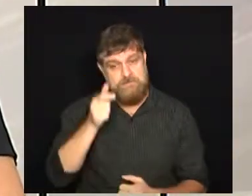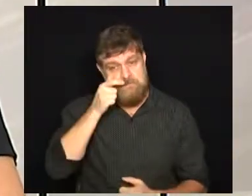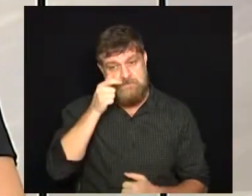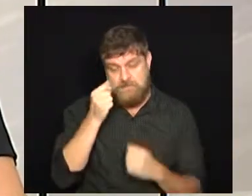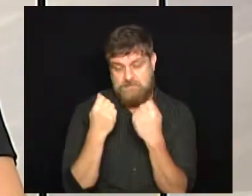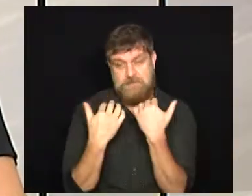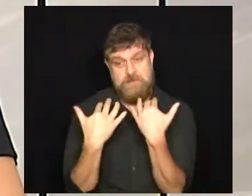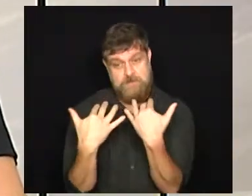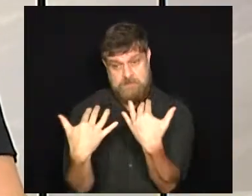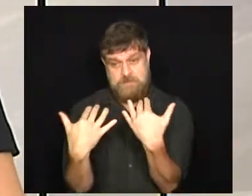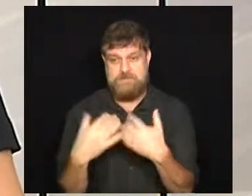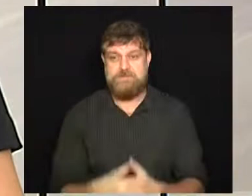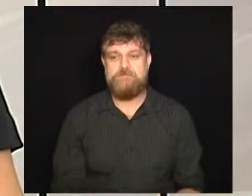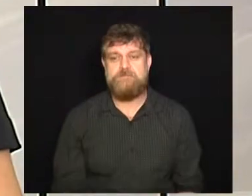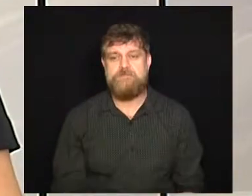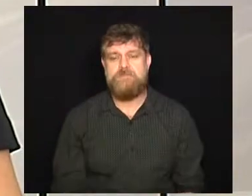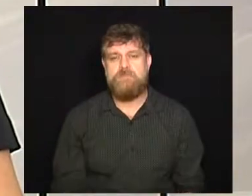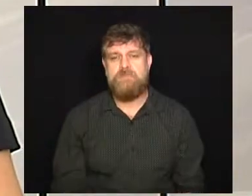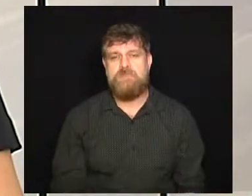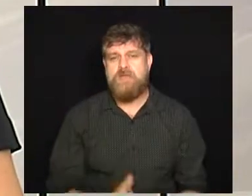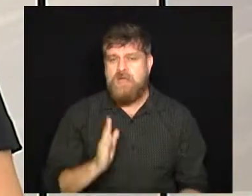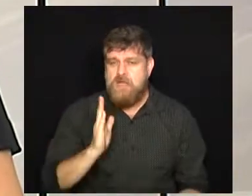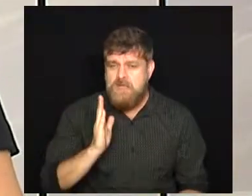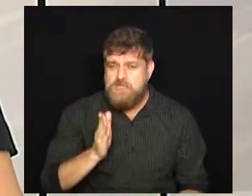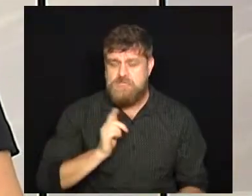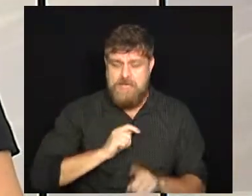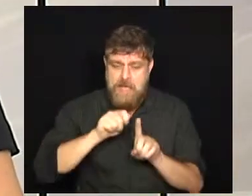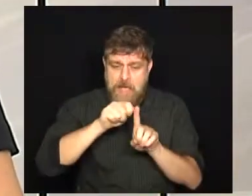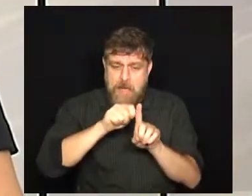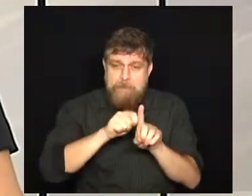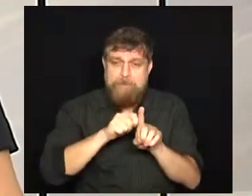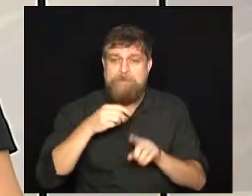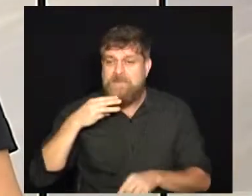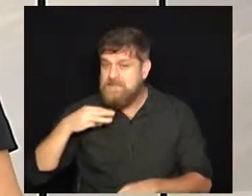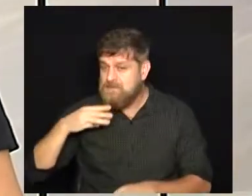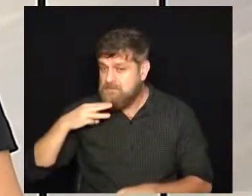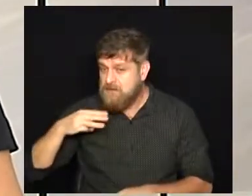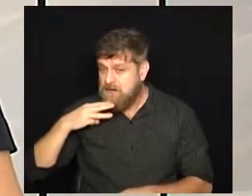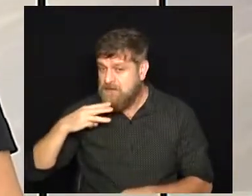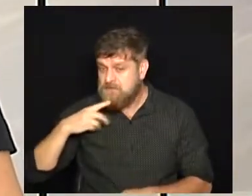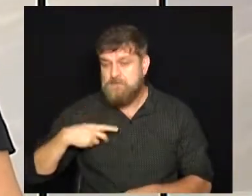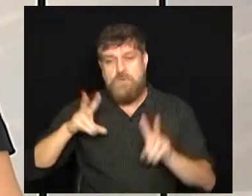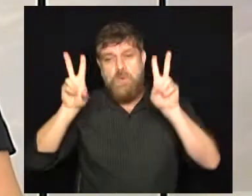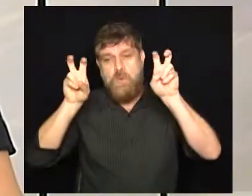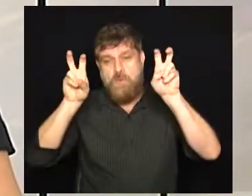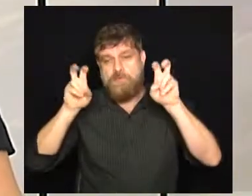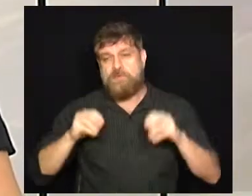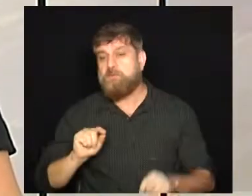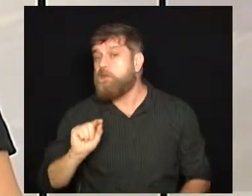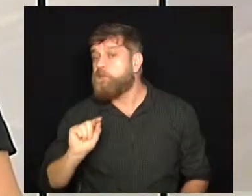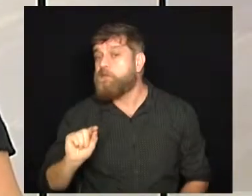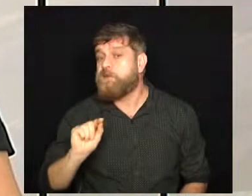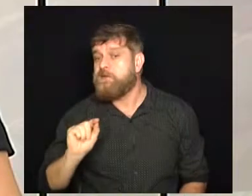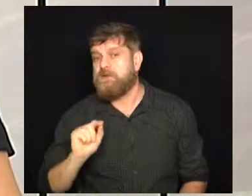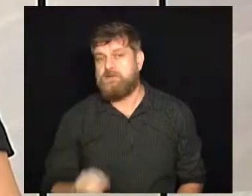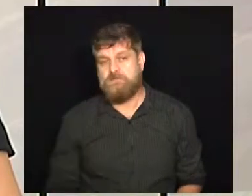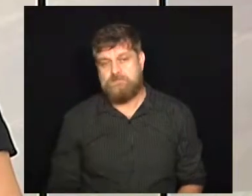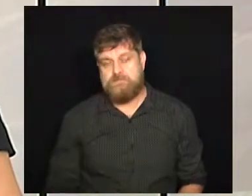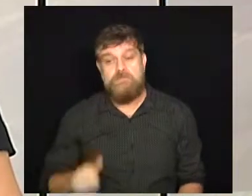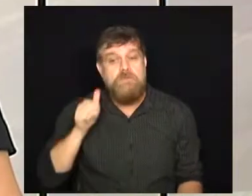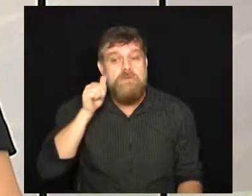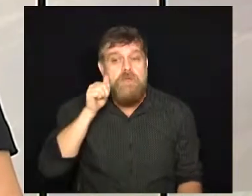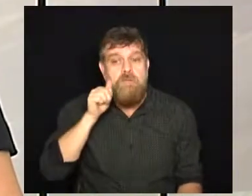e audiência. Como a gente já está no mês de março, o assunto, é claro, não poderia ser outro, a